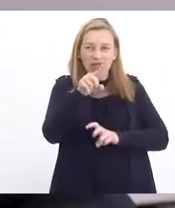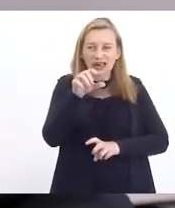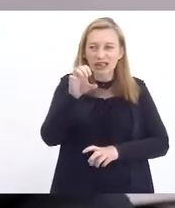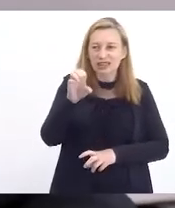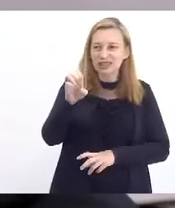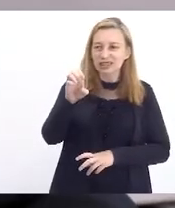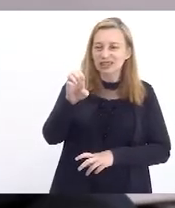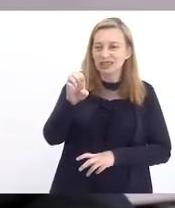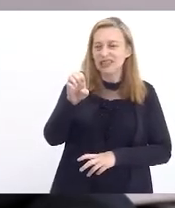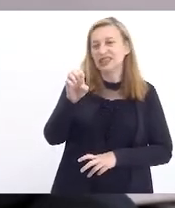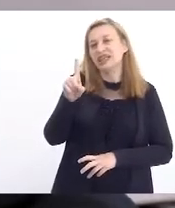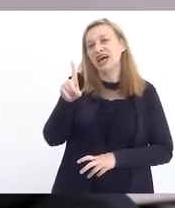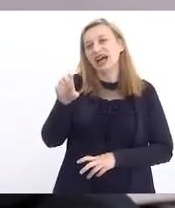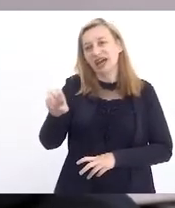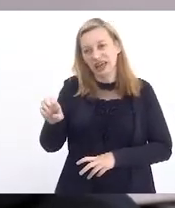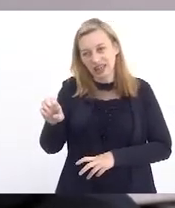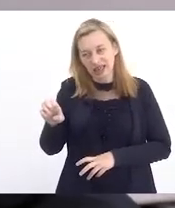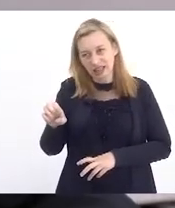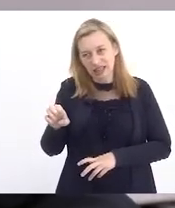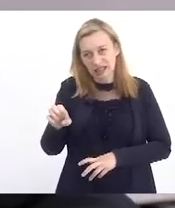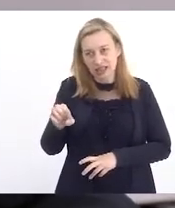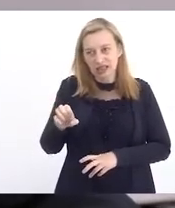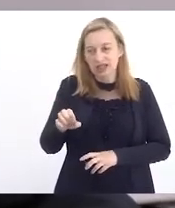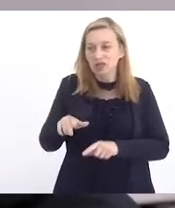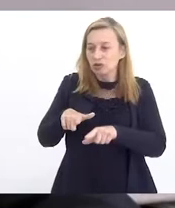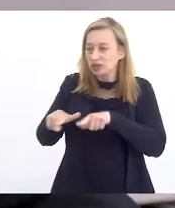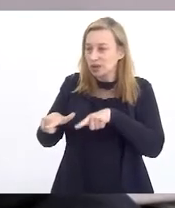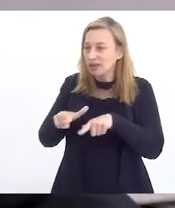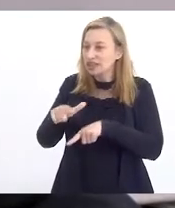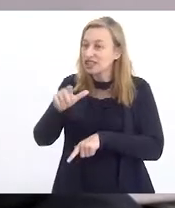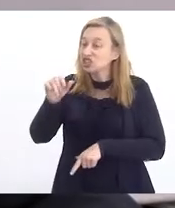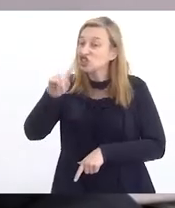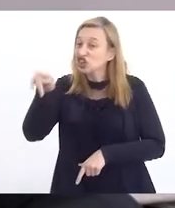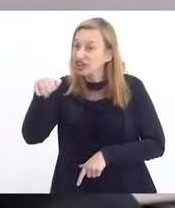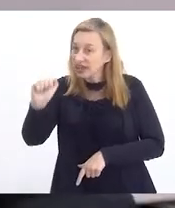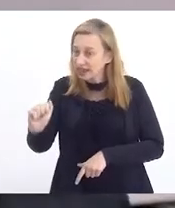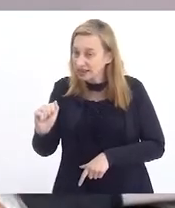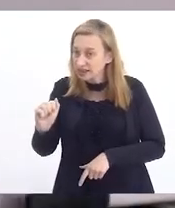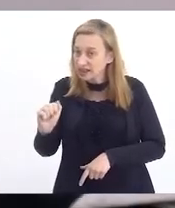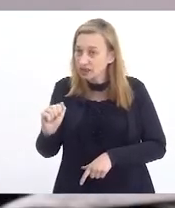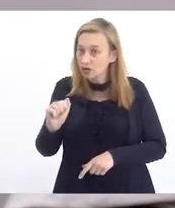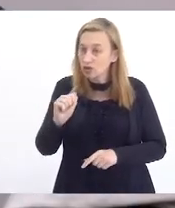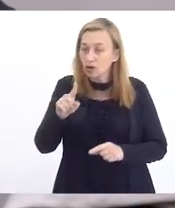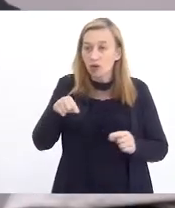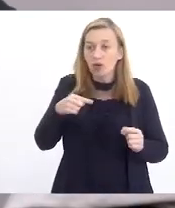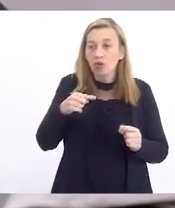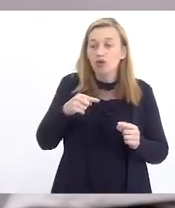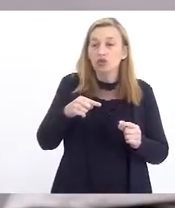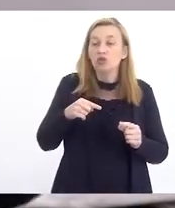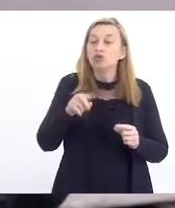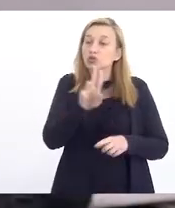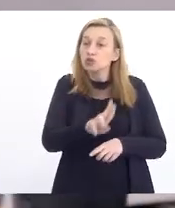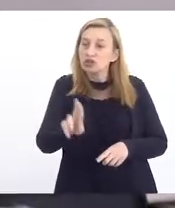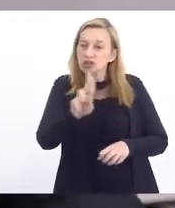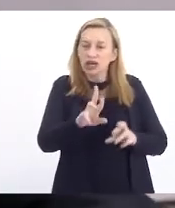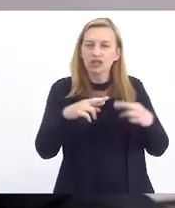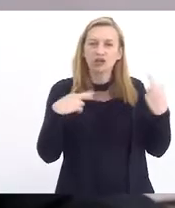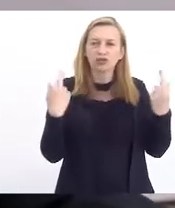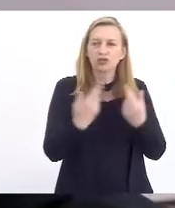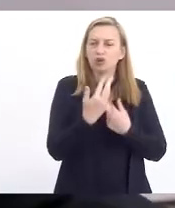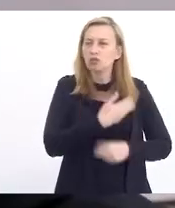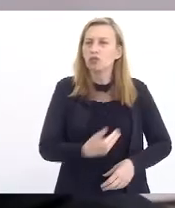SEDAE e a função da Genersa, fosse objeto de uma audiência pública só sobre